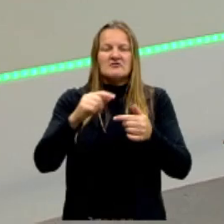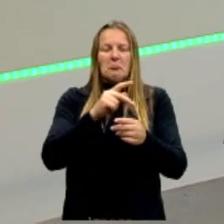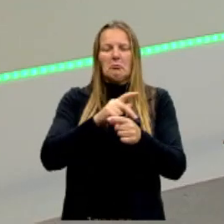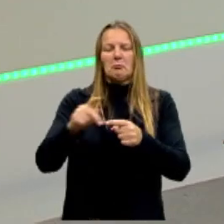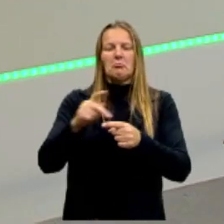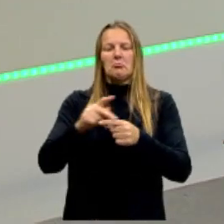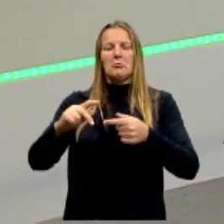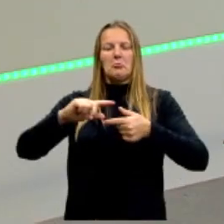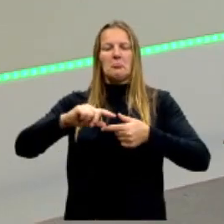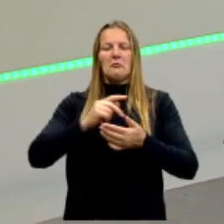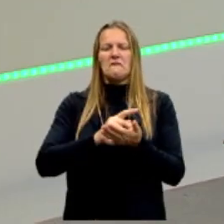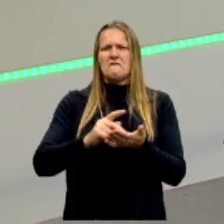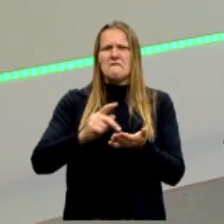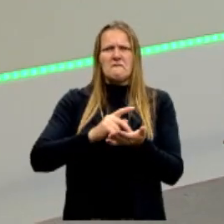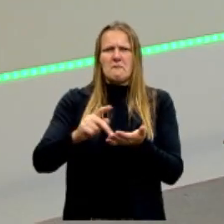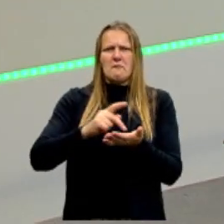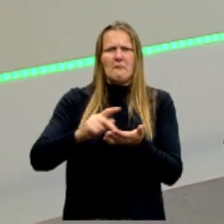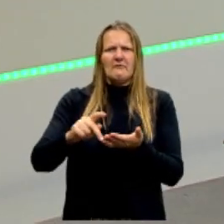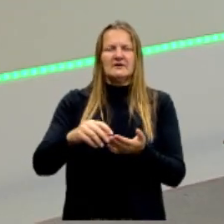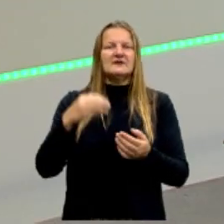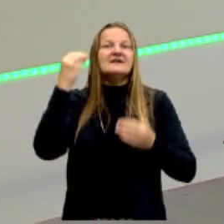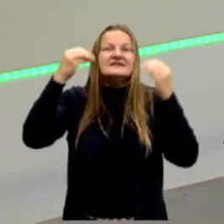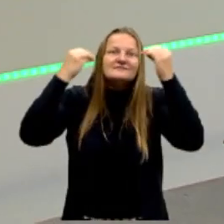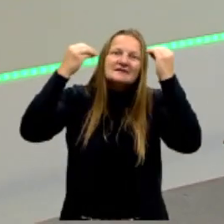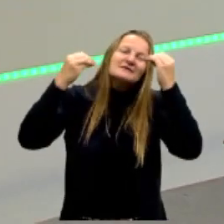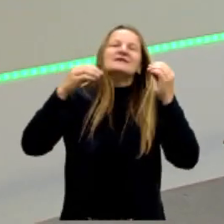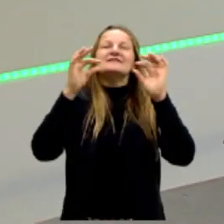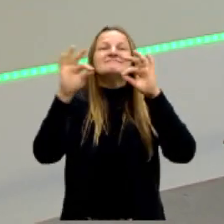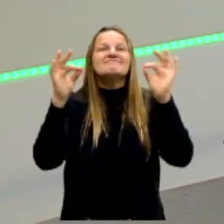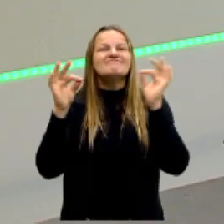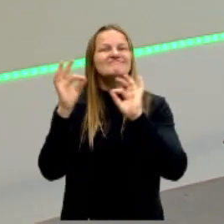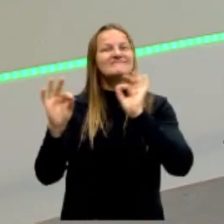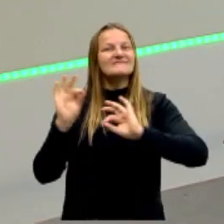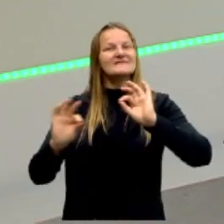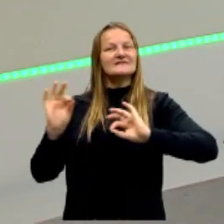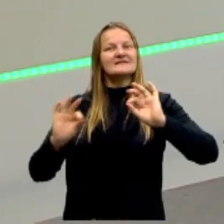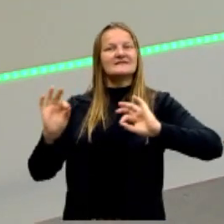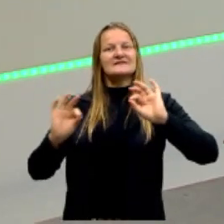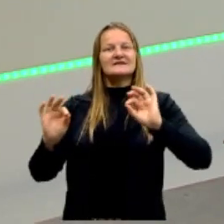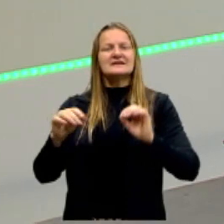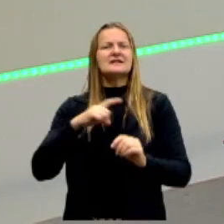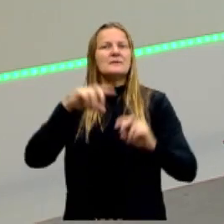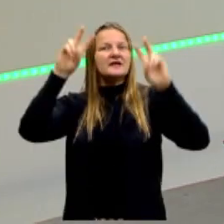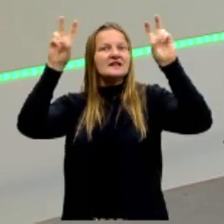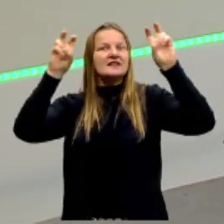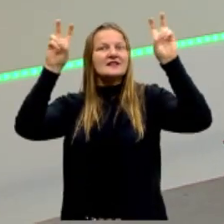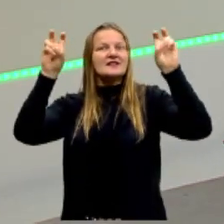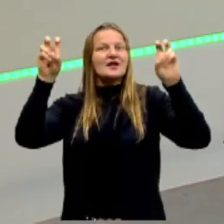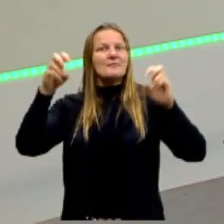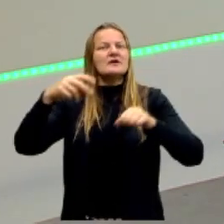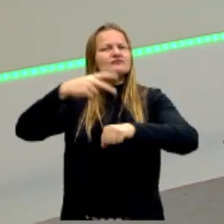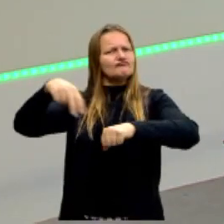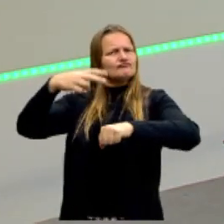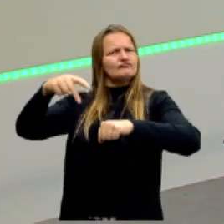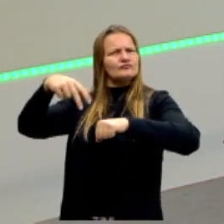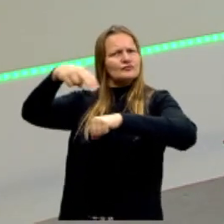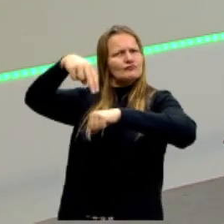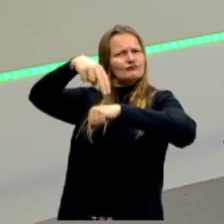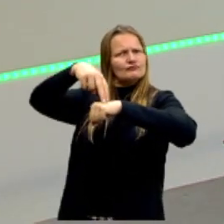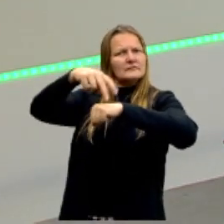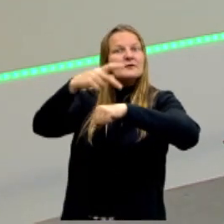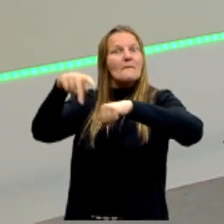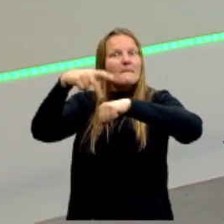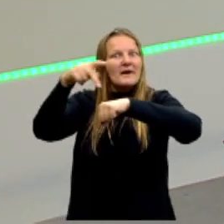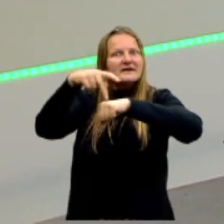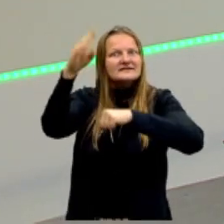formalismo experimentações Estéticas e temáticas nacionalismos